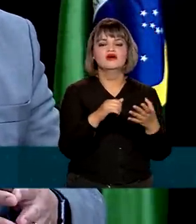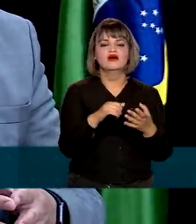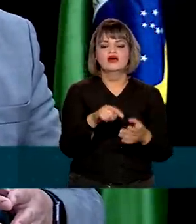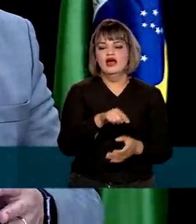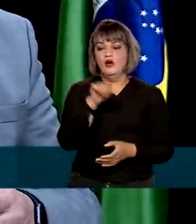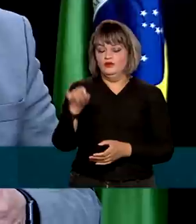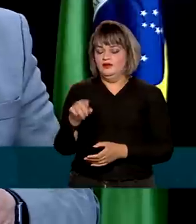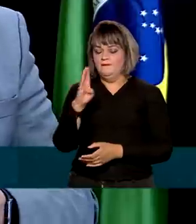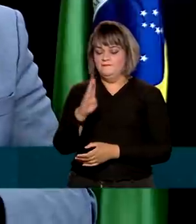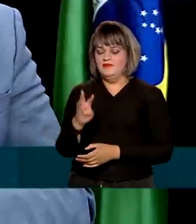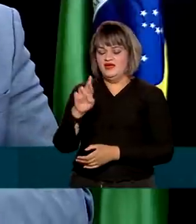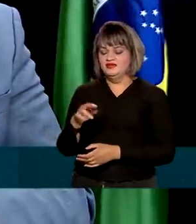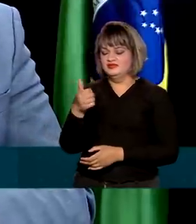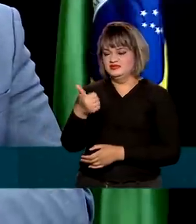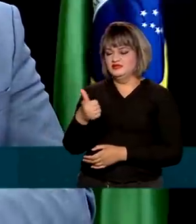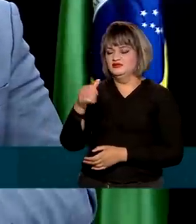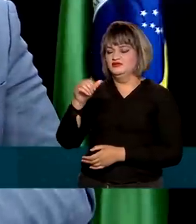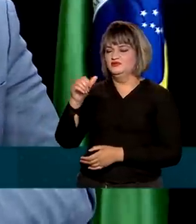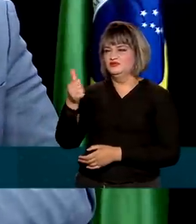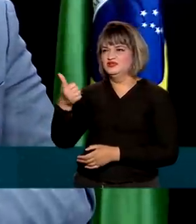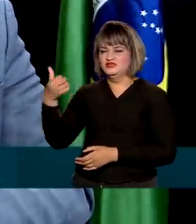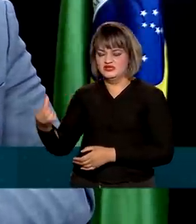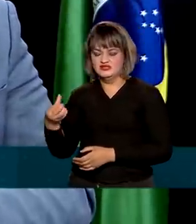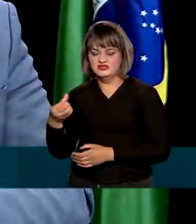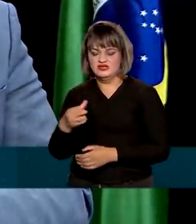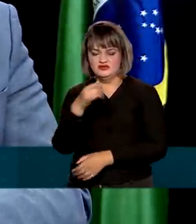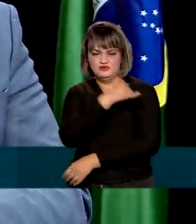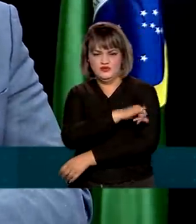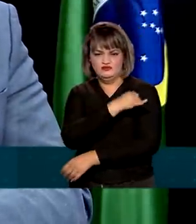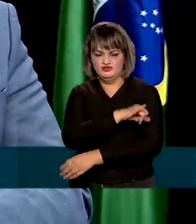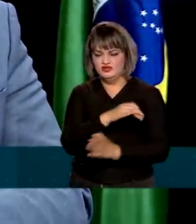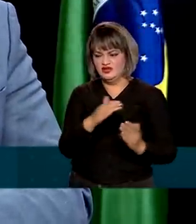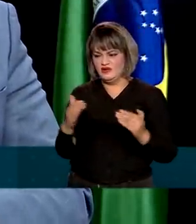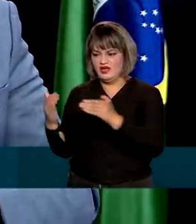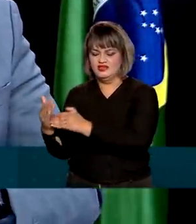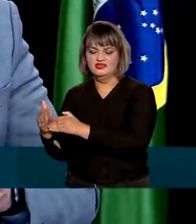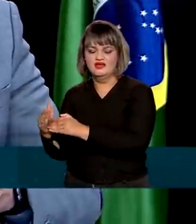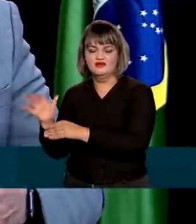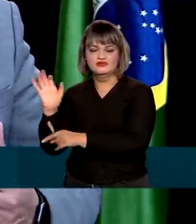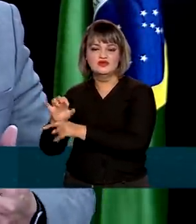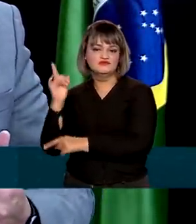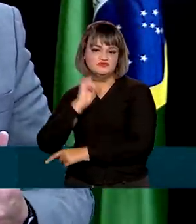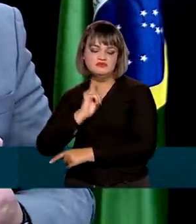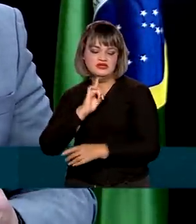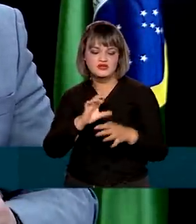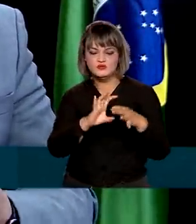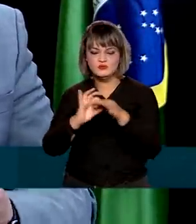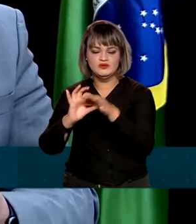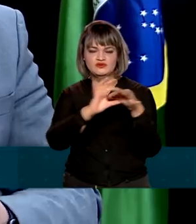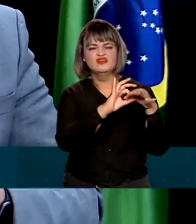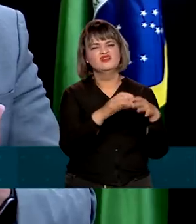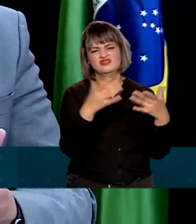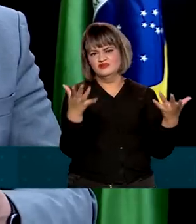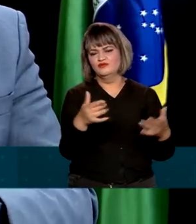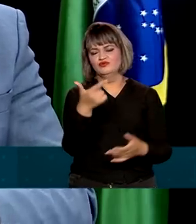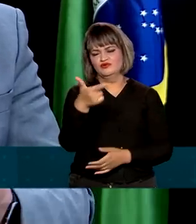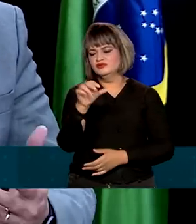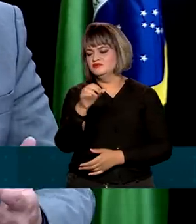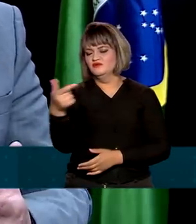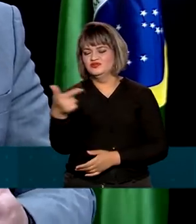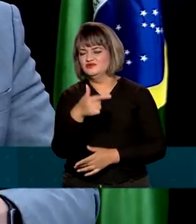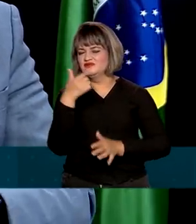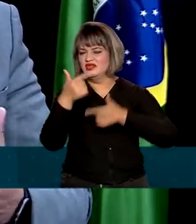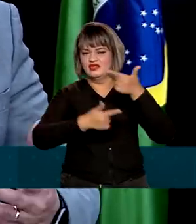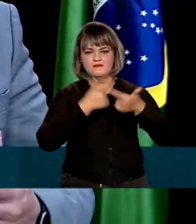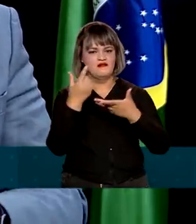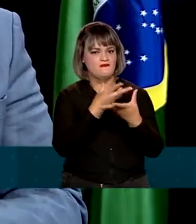BR 116 Rio de Janeiro em Minas a ligação do Rio de Janeiro para Governador Valadares enfim vamos ter um ano de 22 também